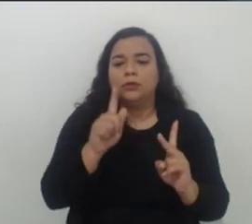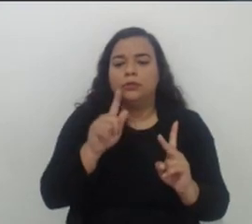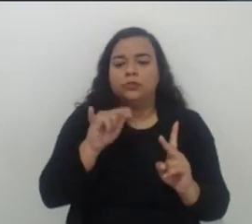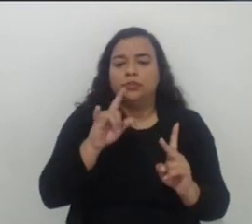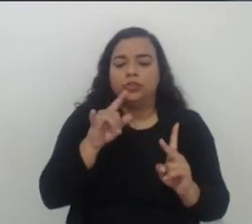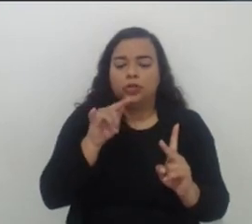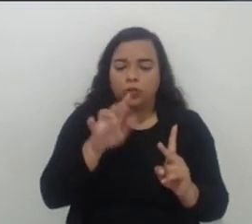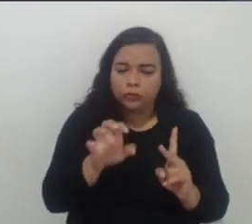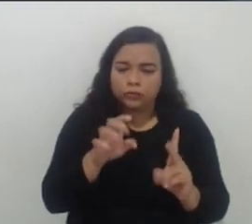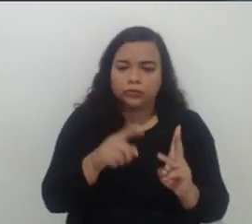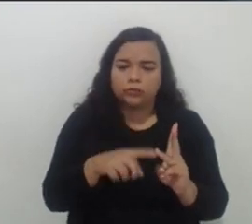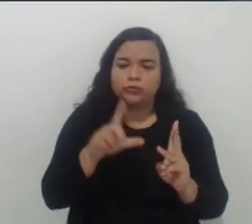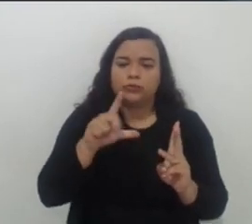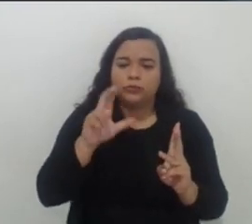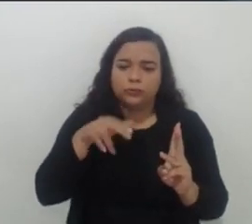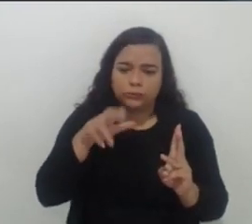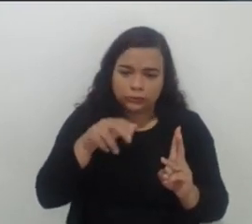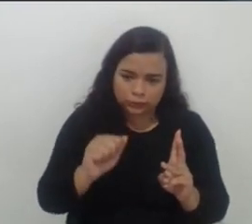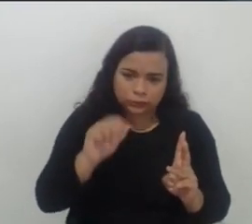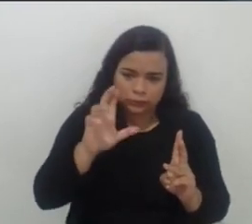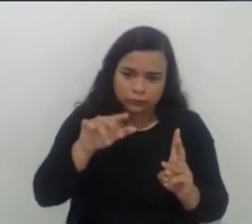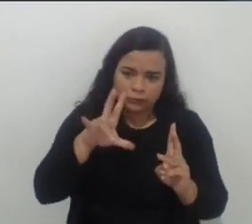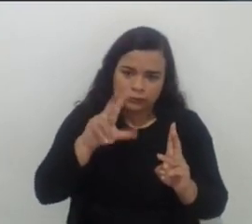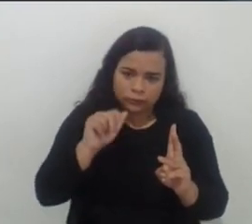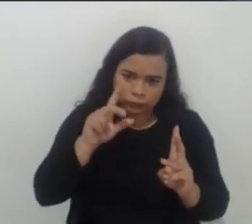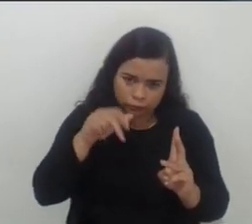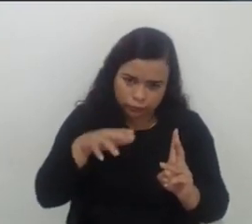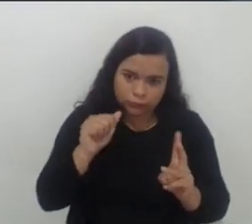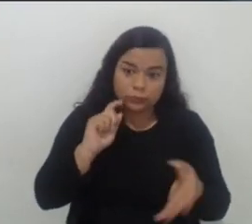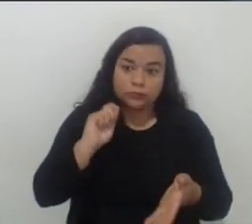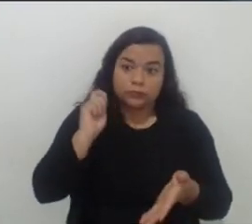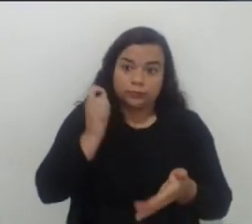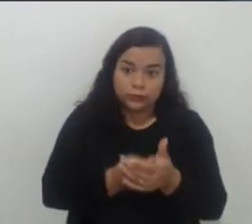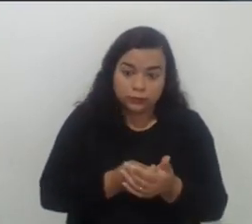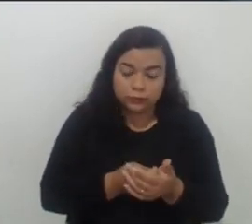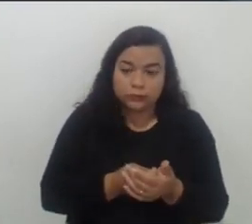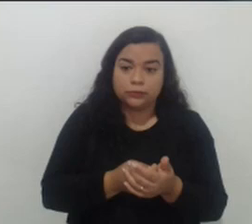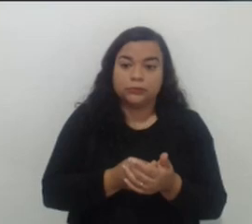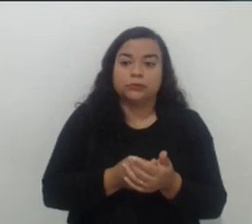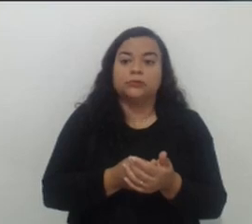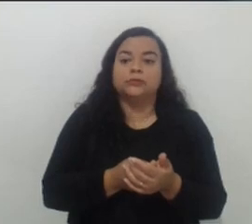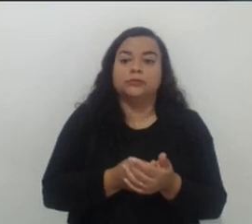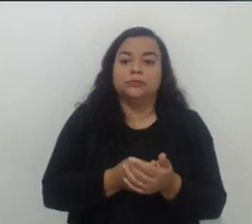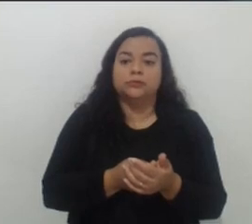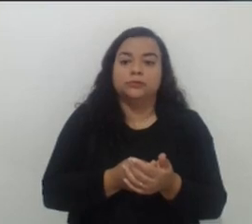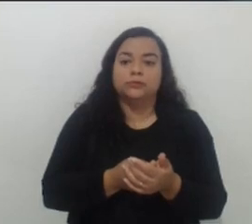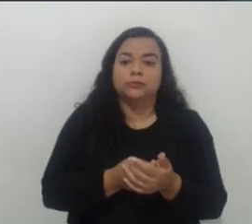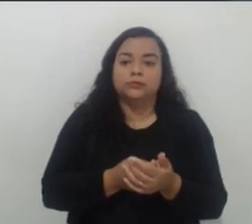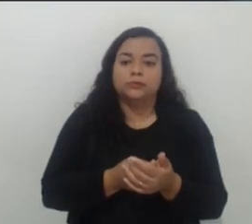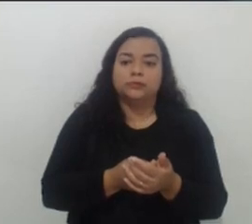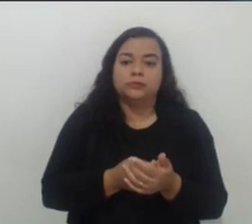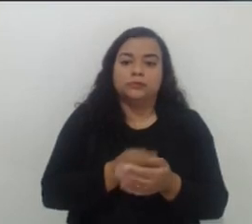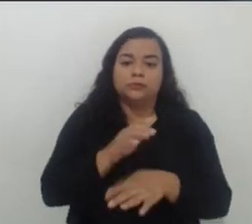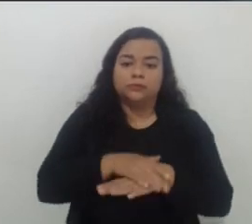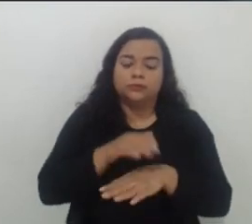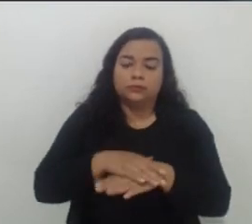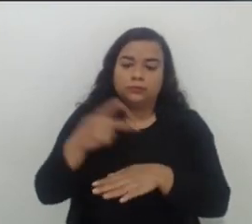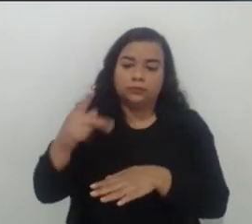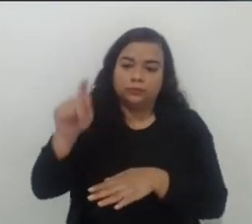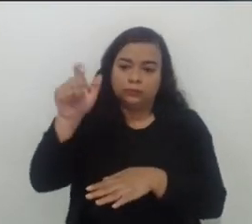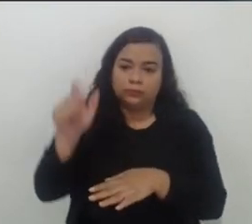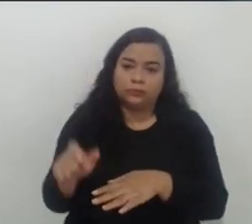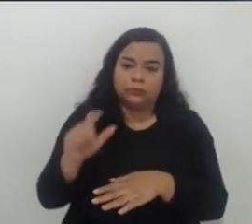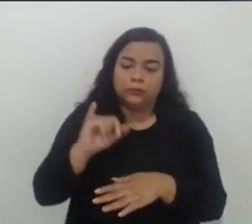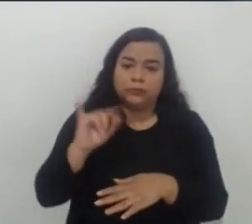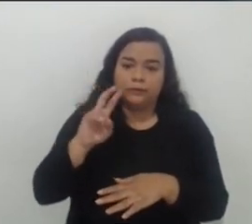Luciana Fontes Silva da Cunha Lima a pagarem de forma solidária ao autor Ivanildo Dantas da Fonseca